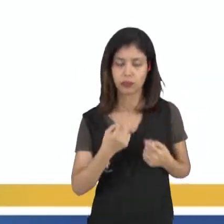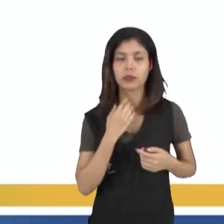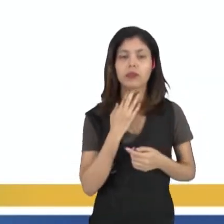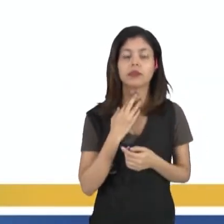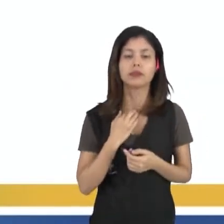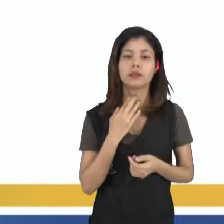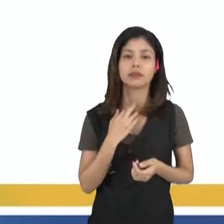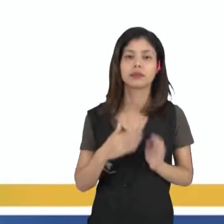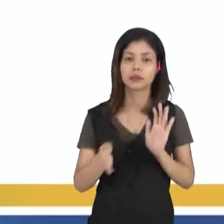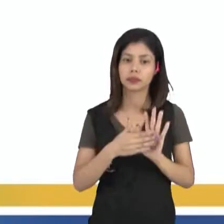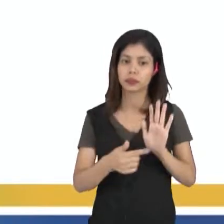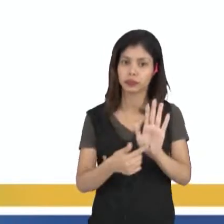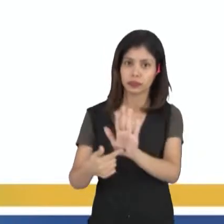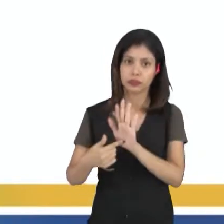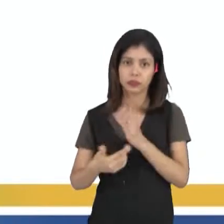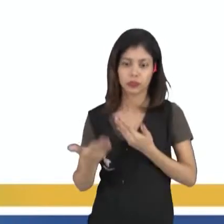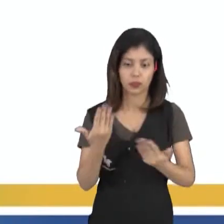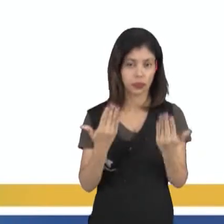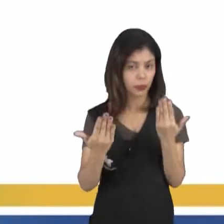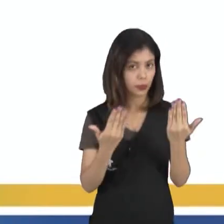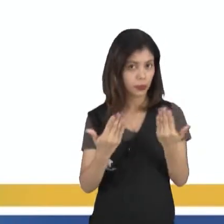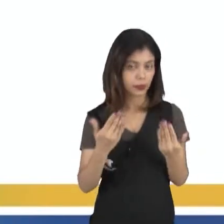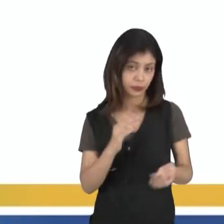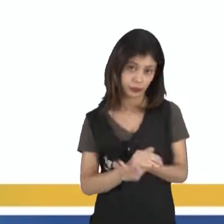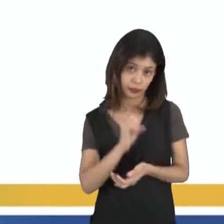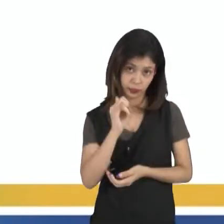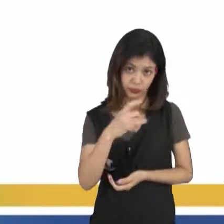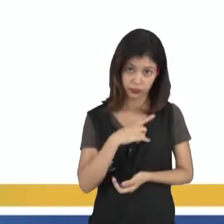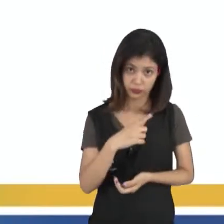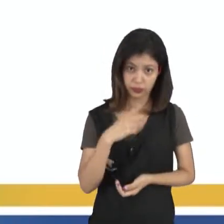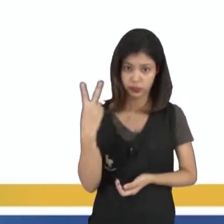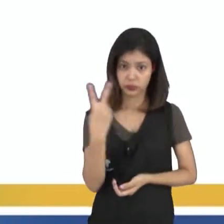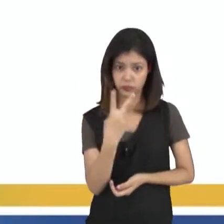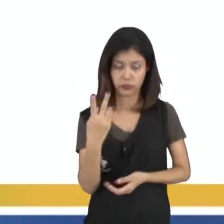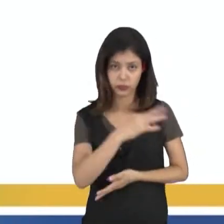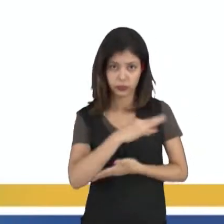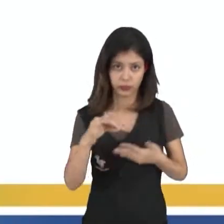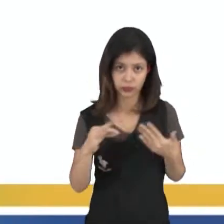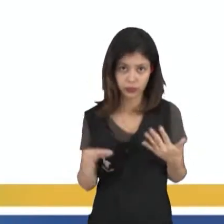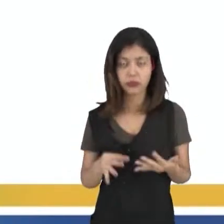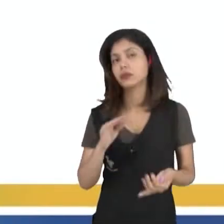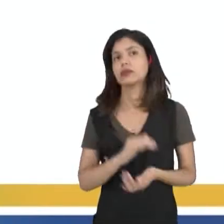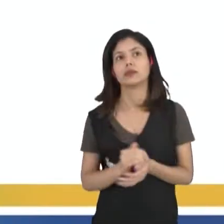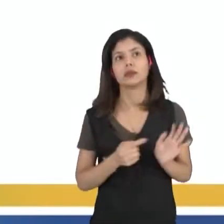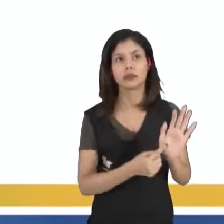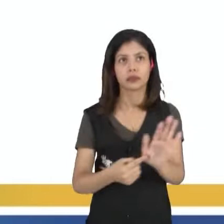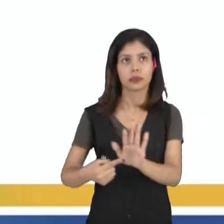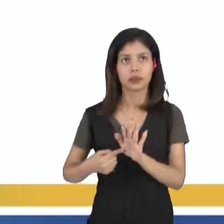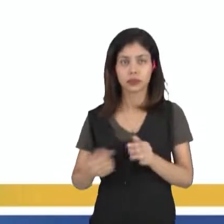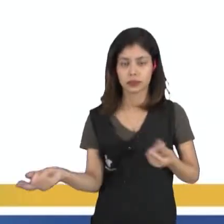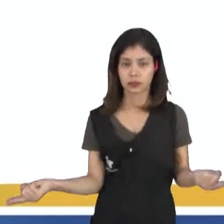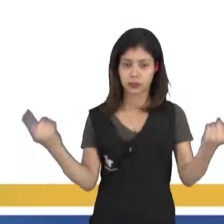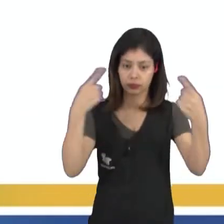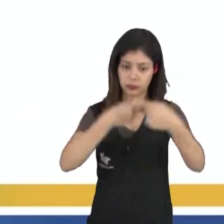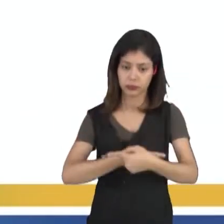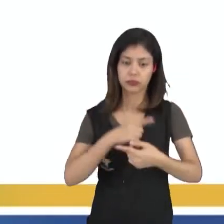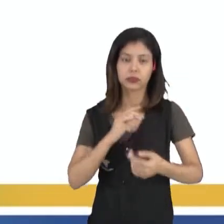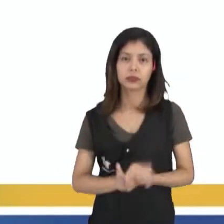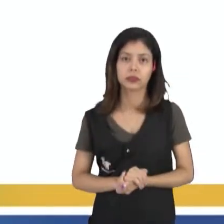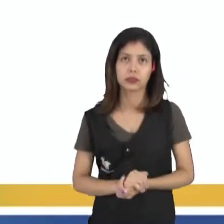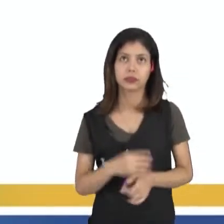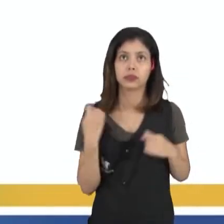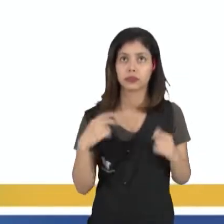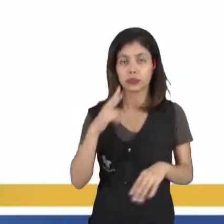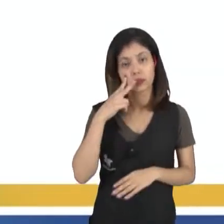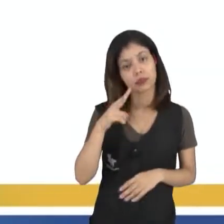discutindo, promove uma comparação que se dá entre dois elementos, indica uma oposição